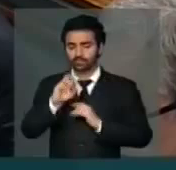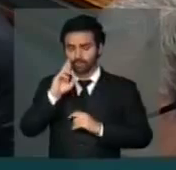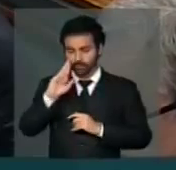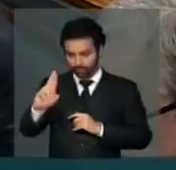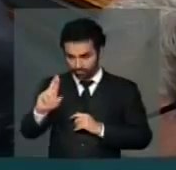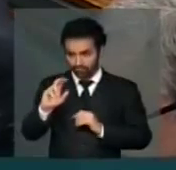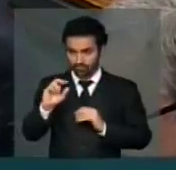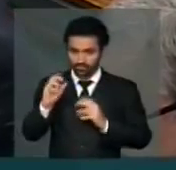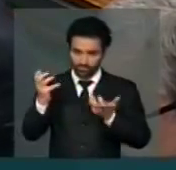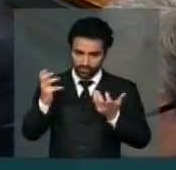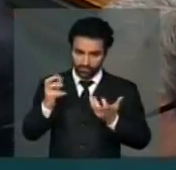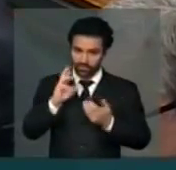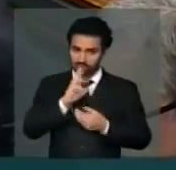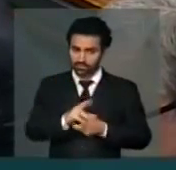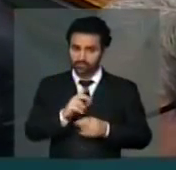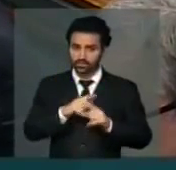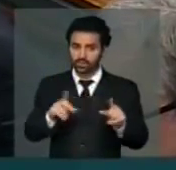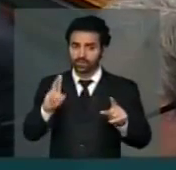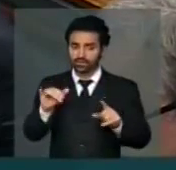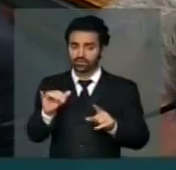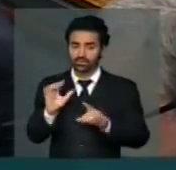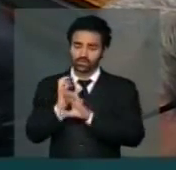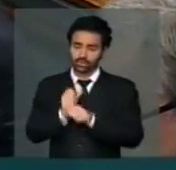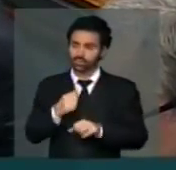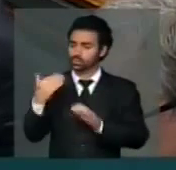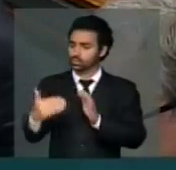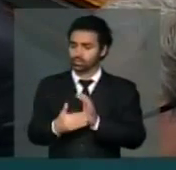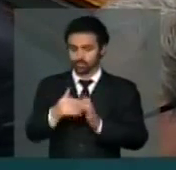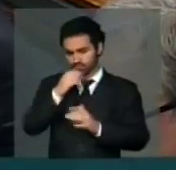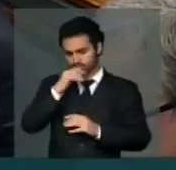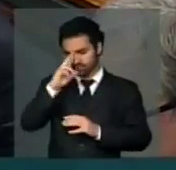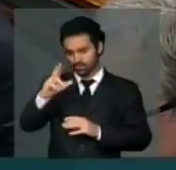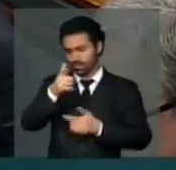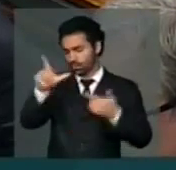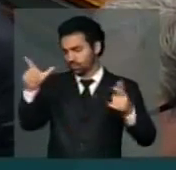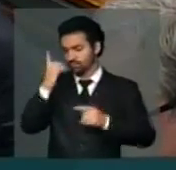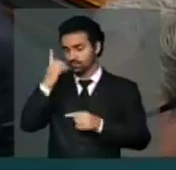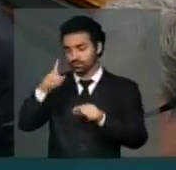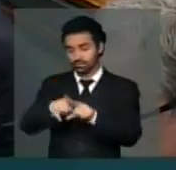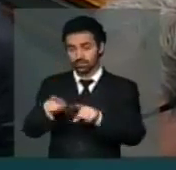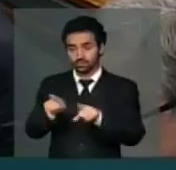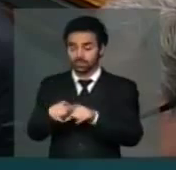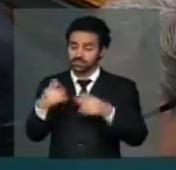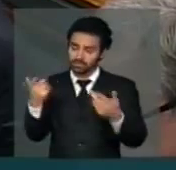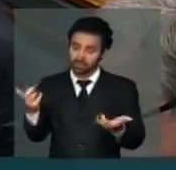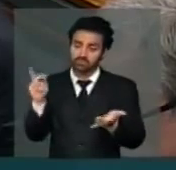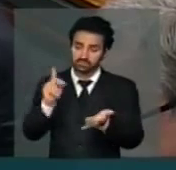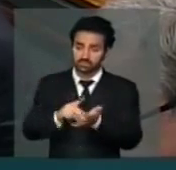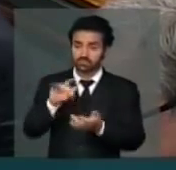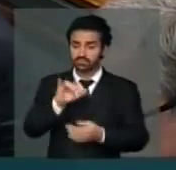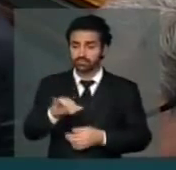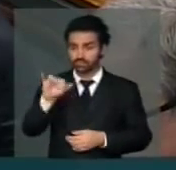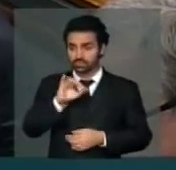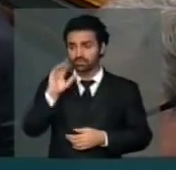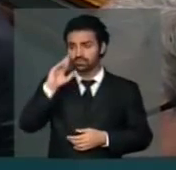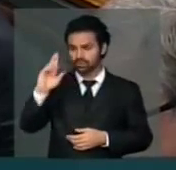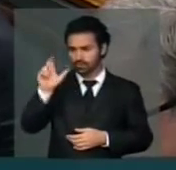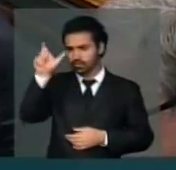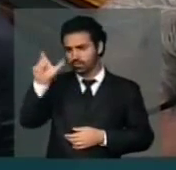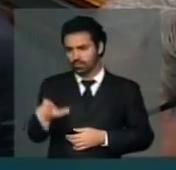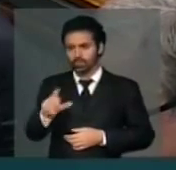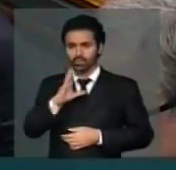disposto a responder, o senhor vai reprisar tudo aqui, como o senhor já fez com outros deputados. Então é importante que o senhor, que é um especialista